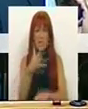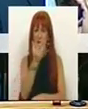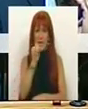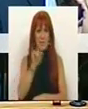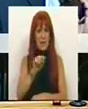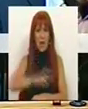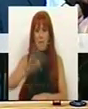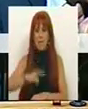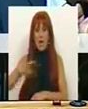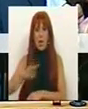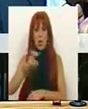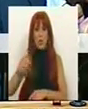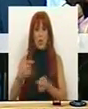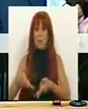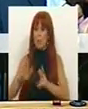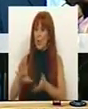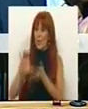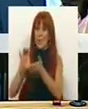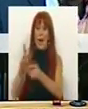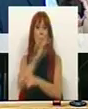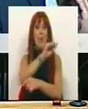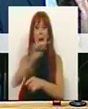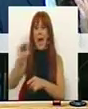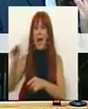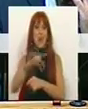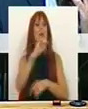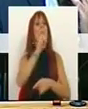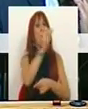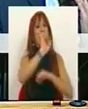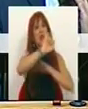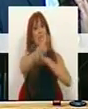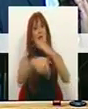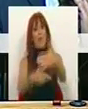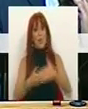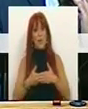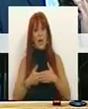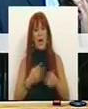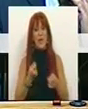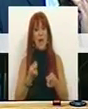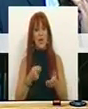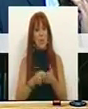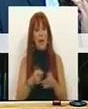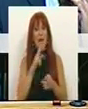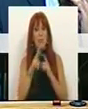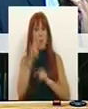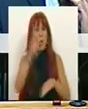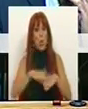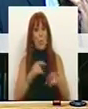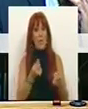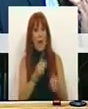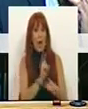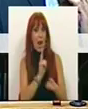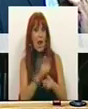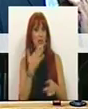mil milhões de euros, foi disponibilizado aos bancos e os bancos devolveram esse dinheiro pagando juros por esse dinheiro.